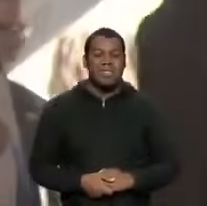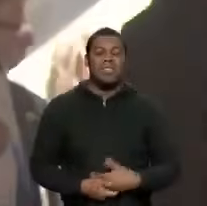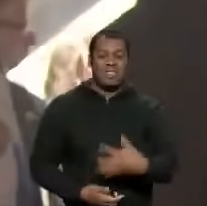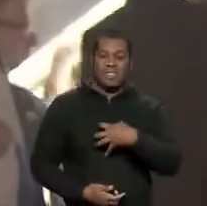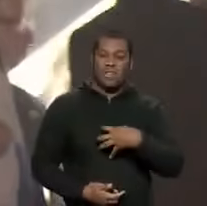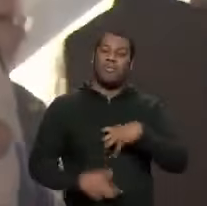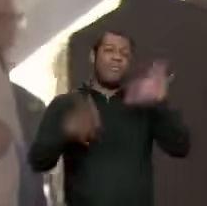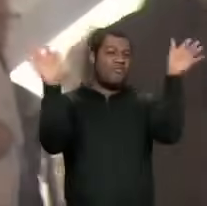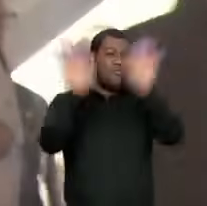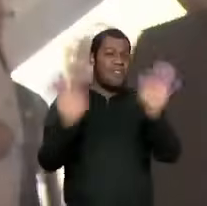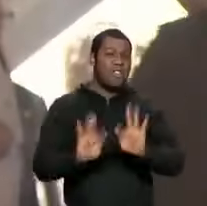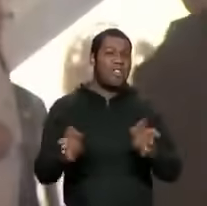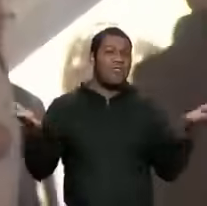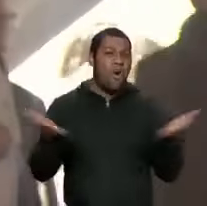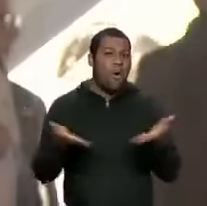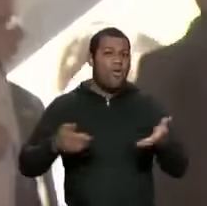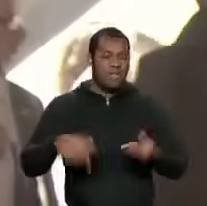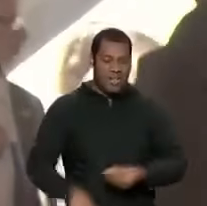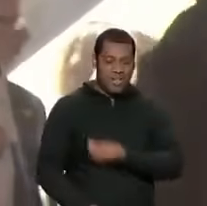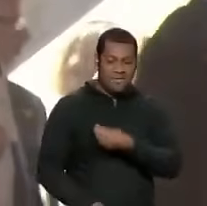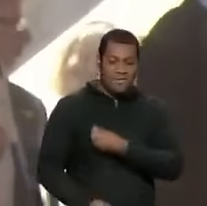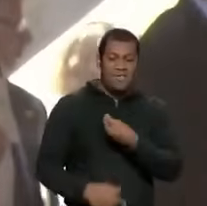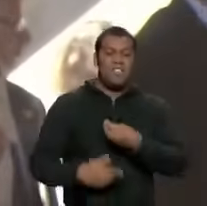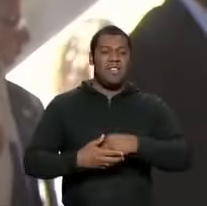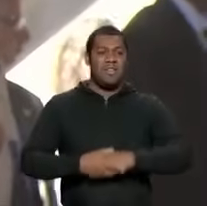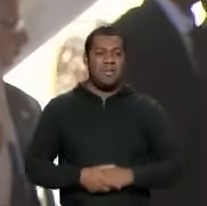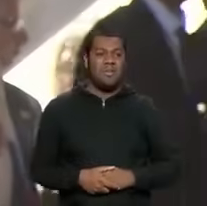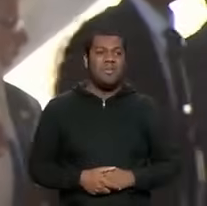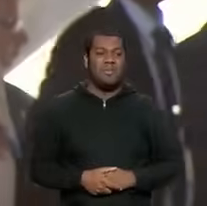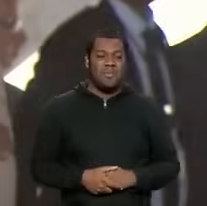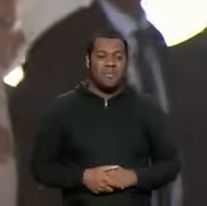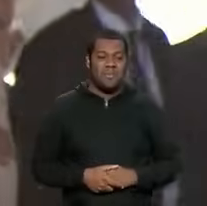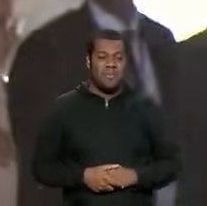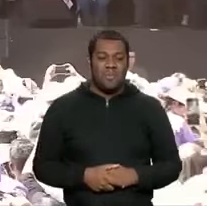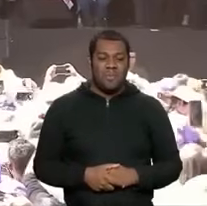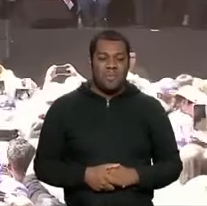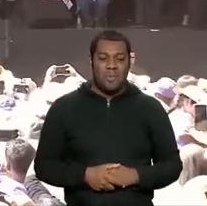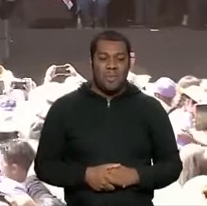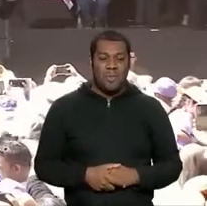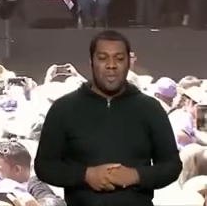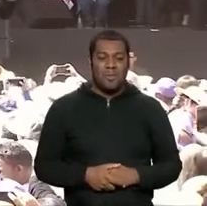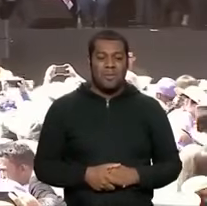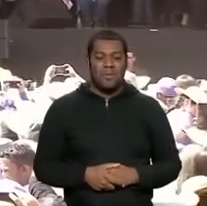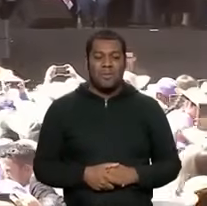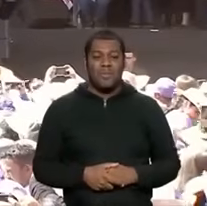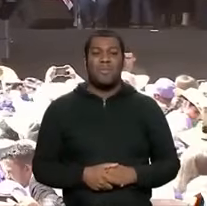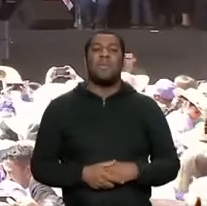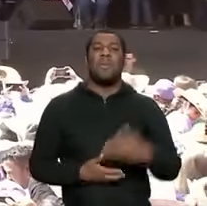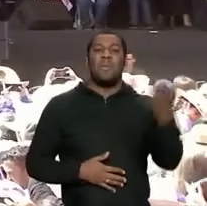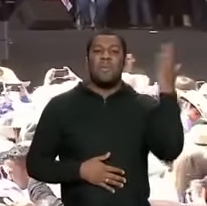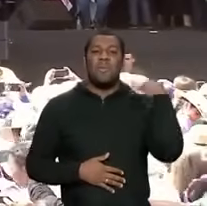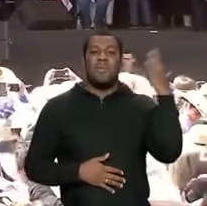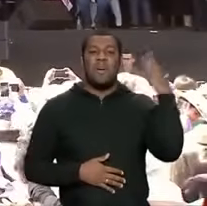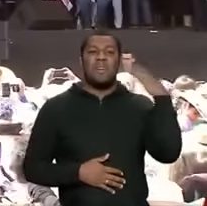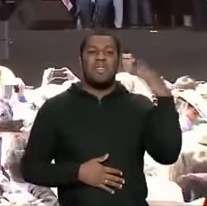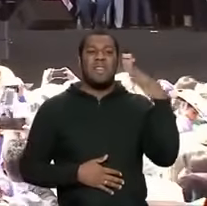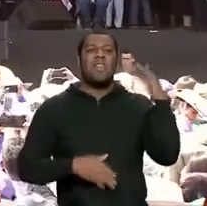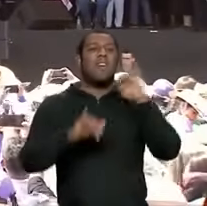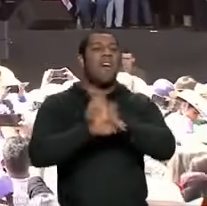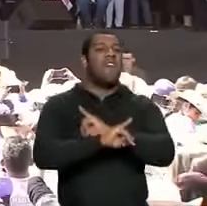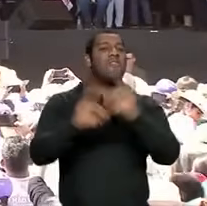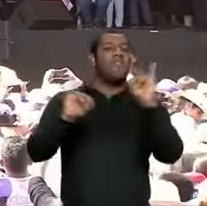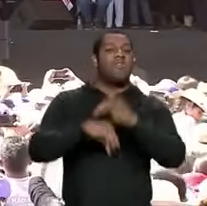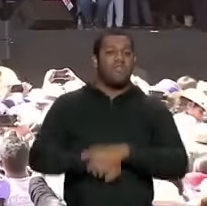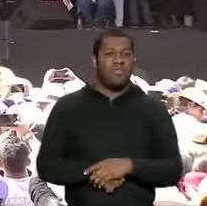por estarmos aqui e podemos continuar com aquele versinho que nós fizemos na campanha nos governos